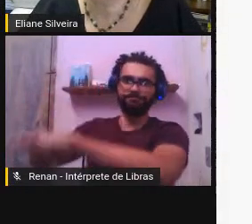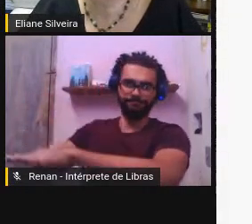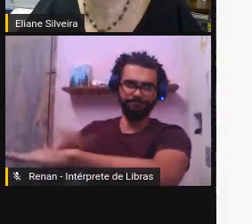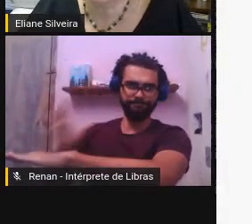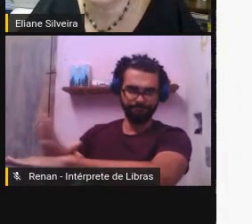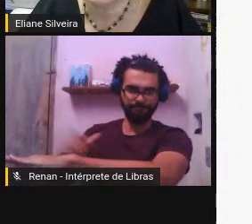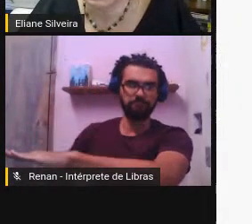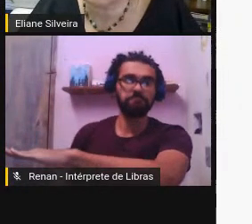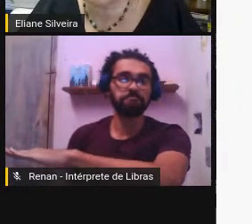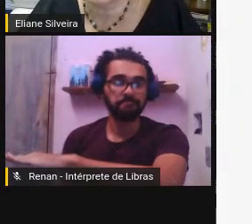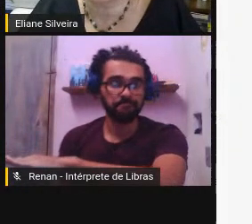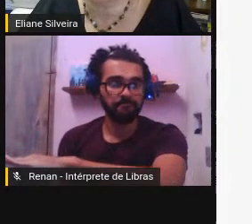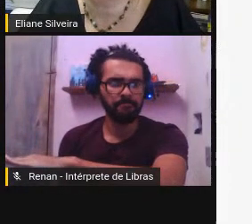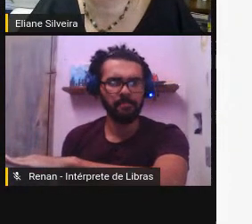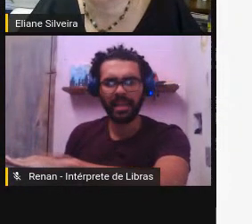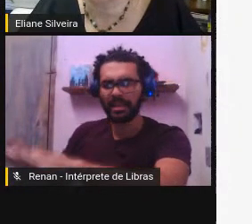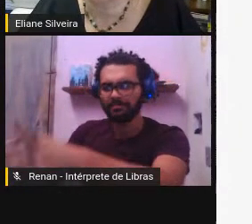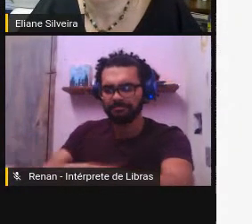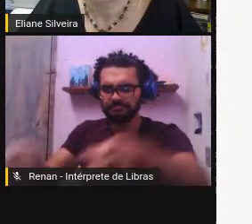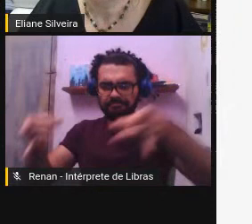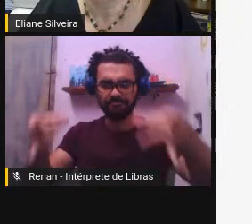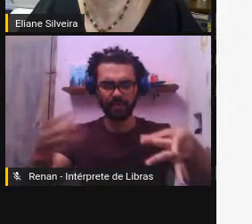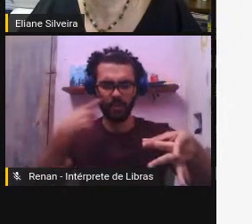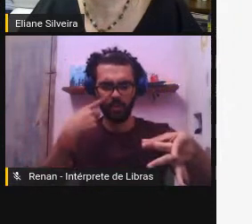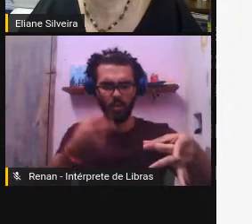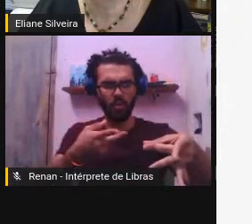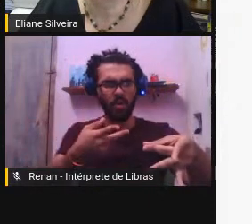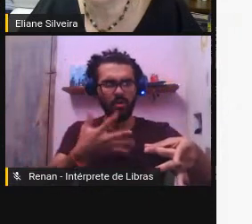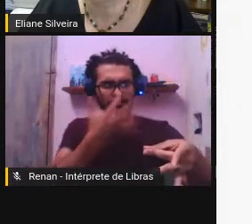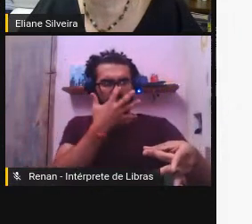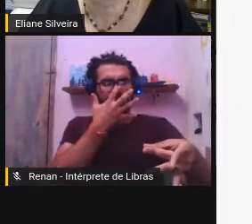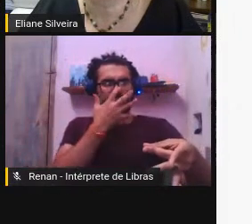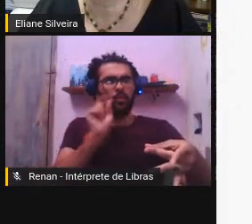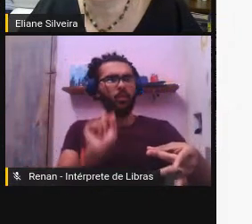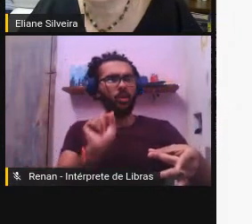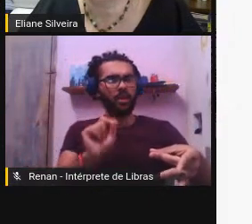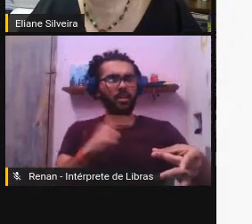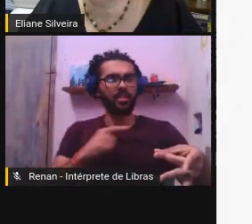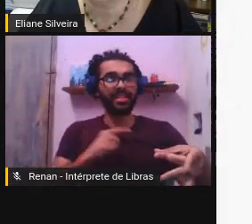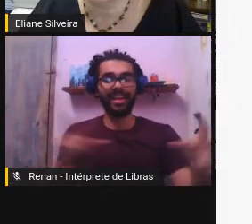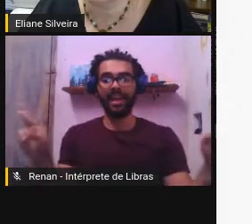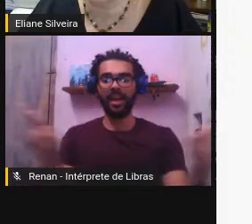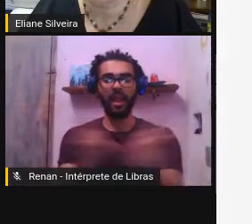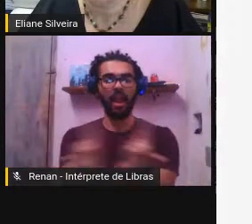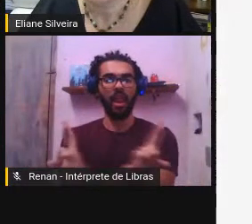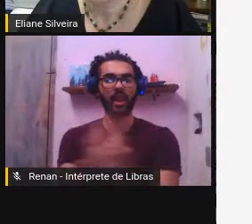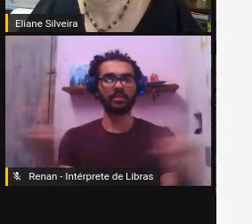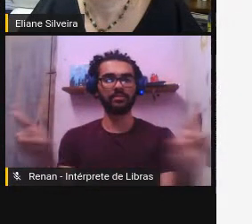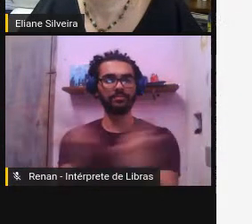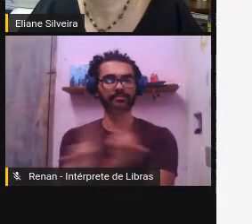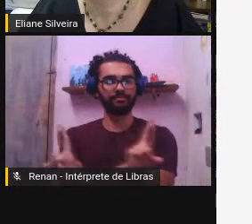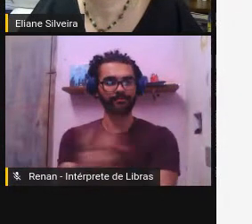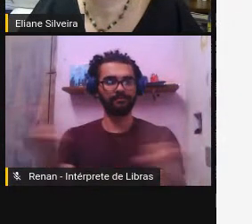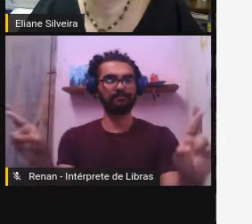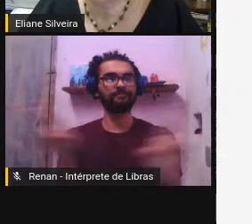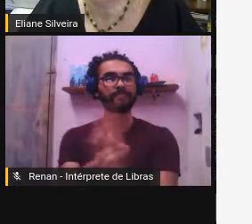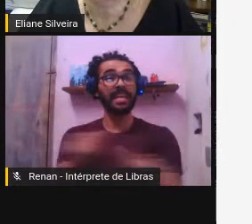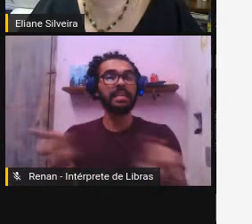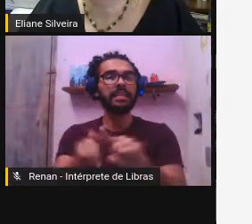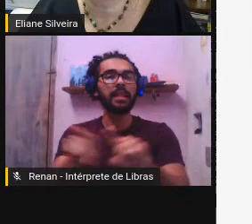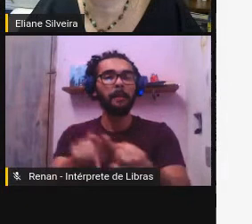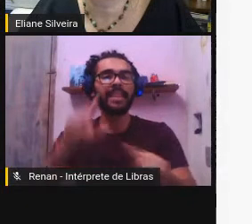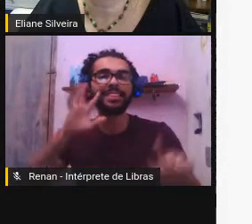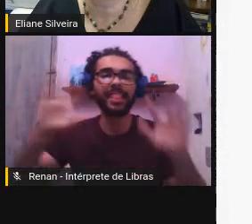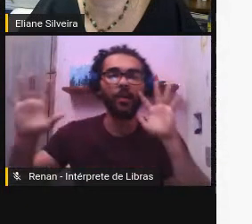a horizontalidade da relação e, em segundo lugar, a cumplicidade teórica. Tal